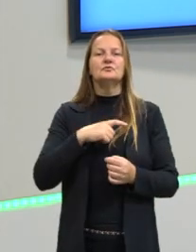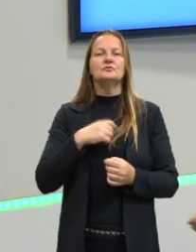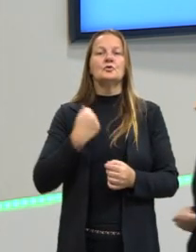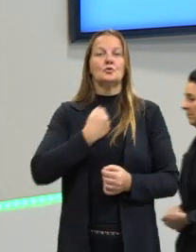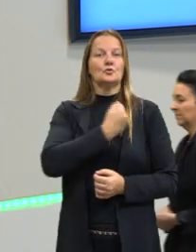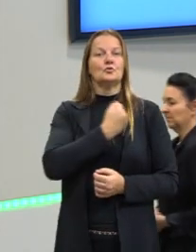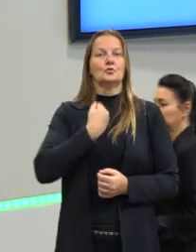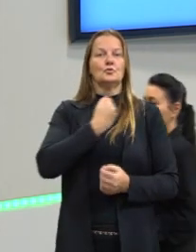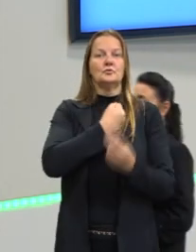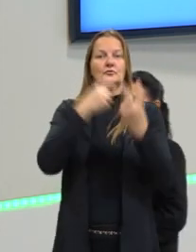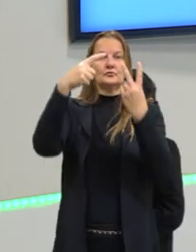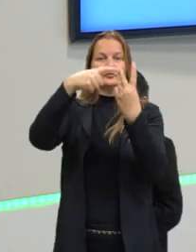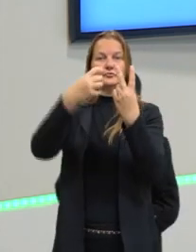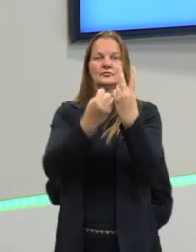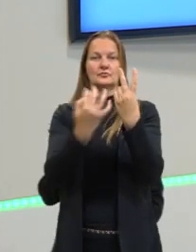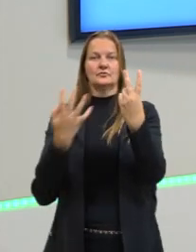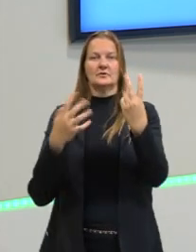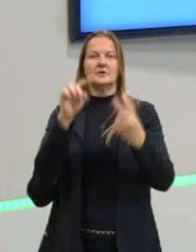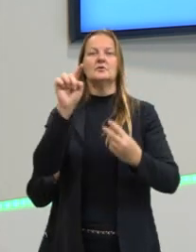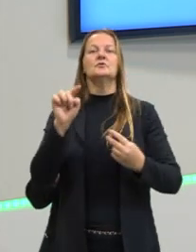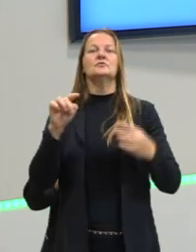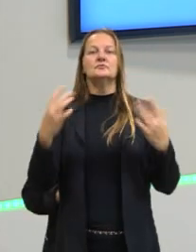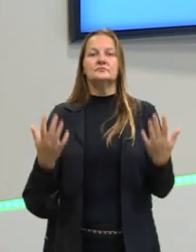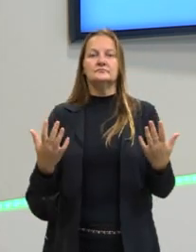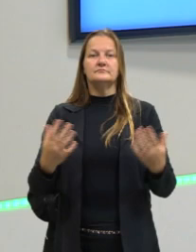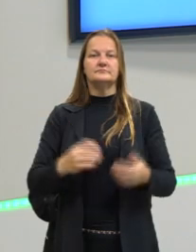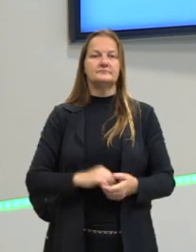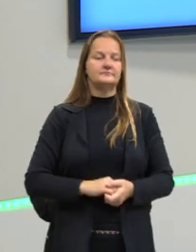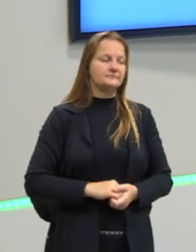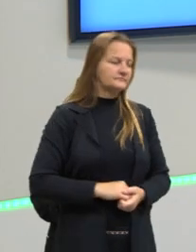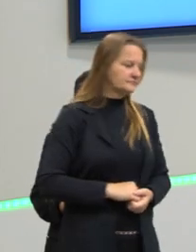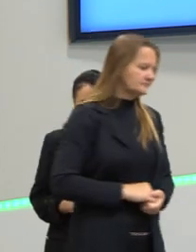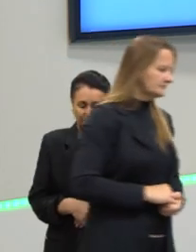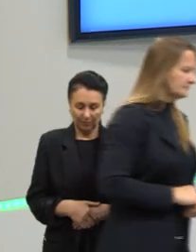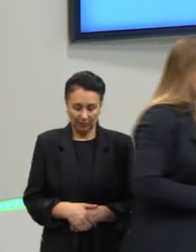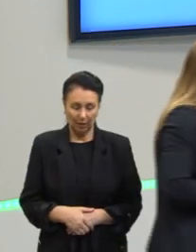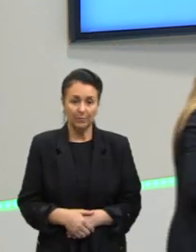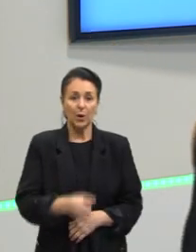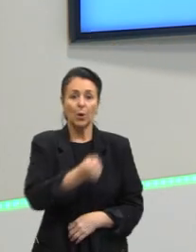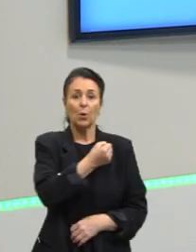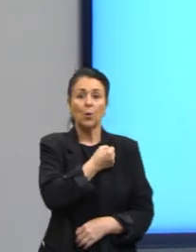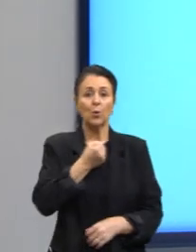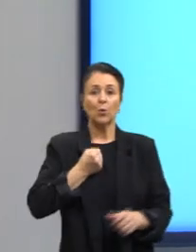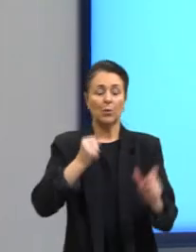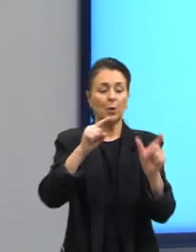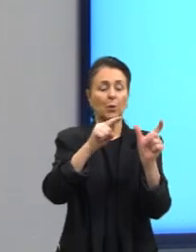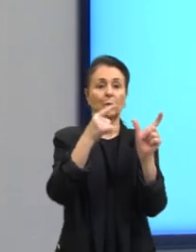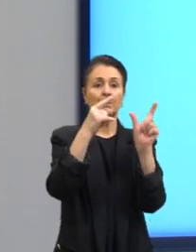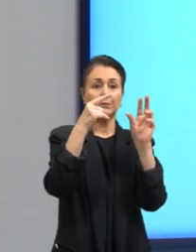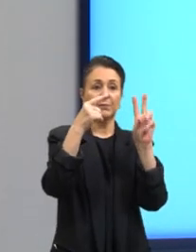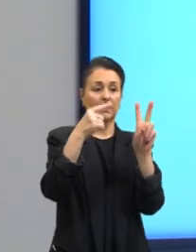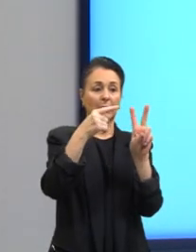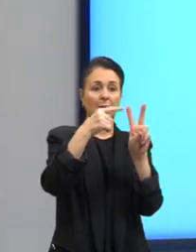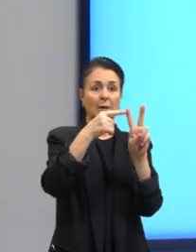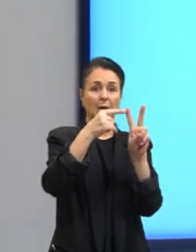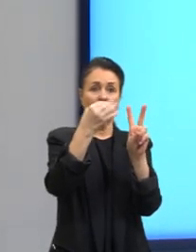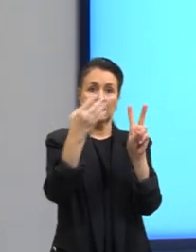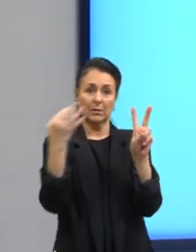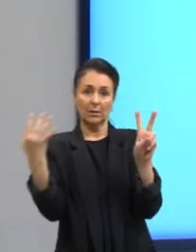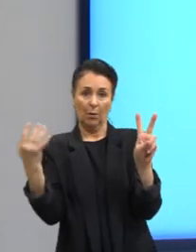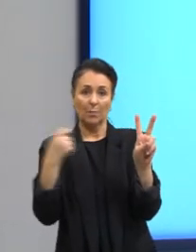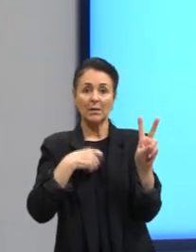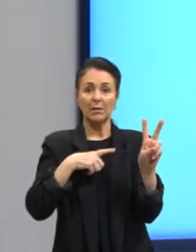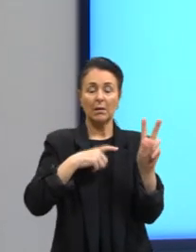vamos ver o texto para que um número seja considerado irracional ele precisa respeitar a definição